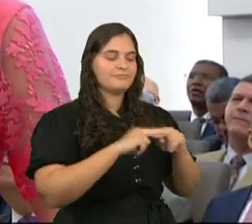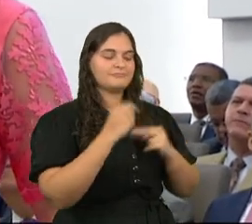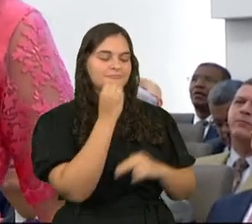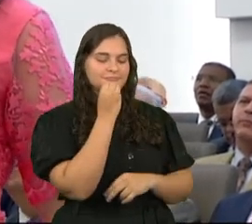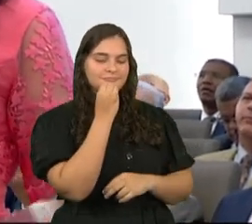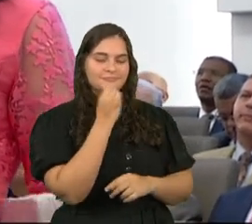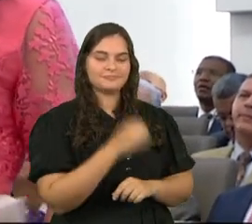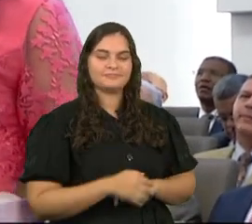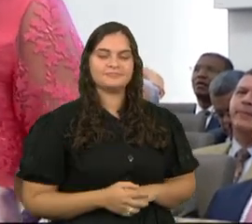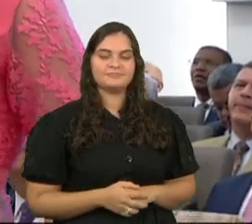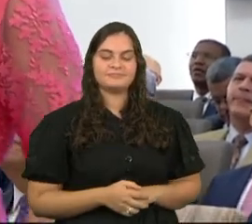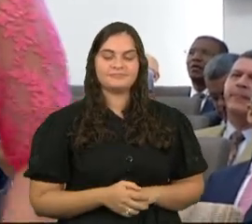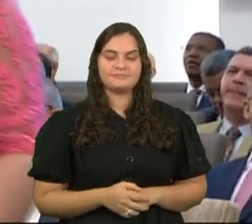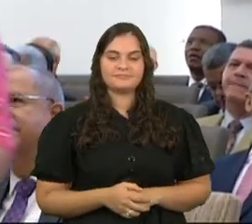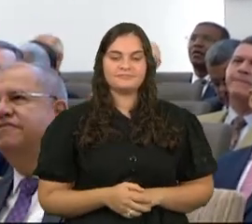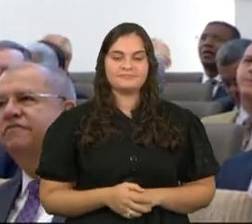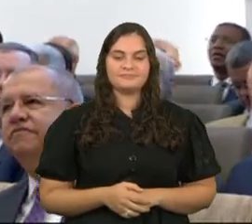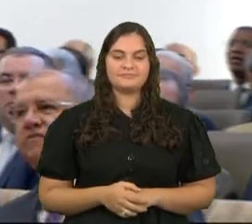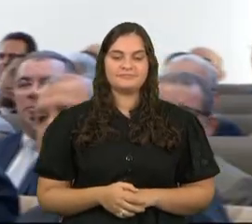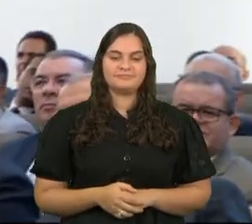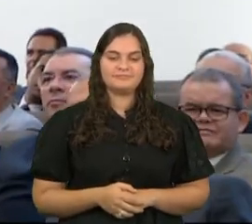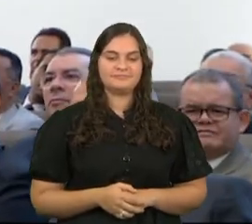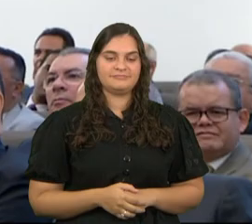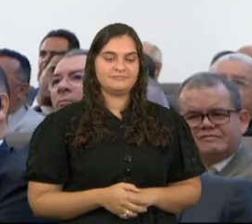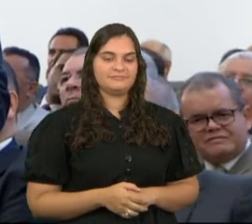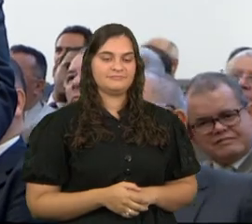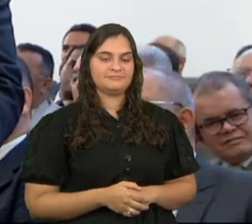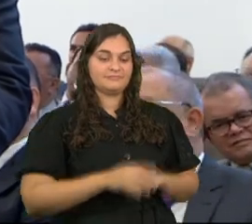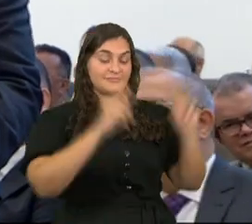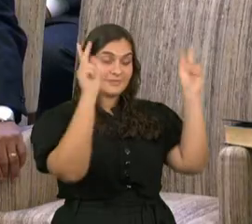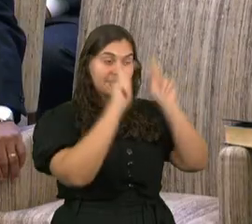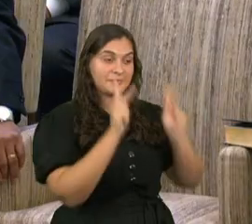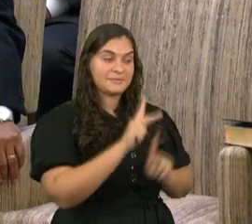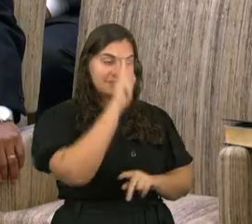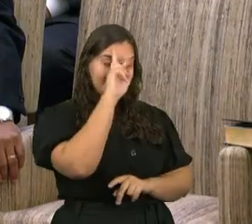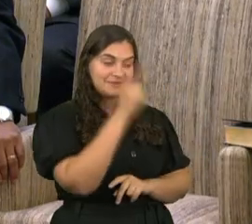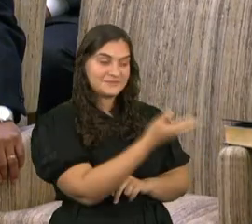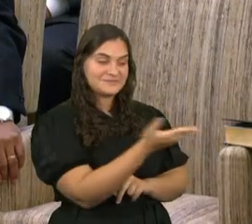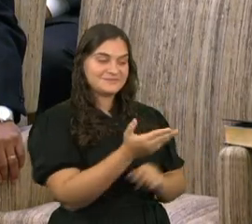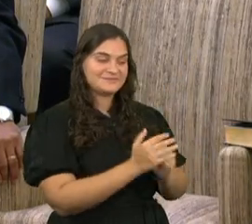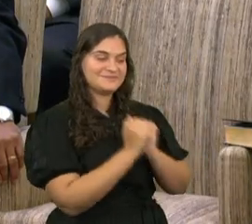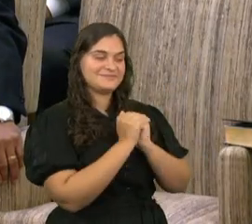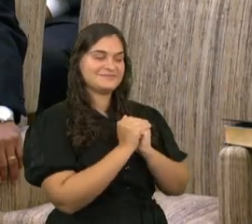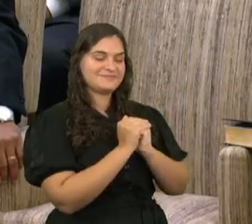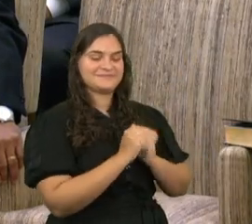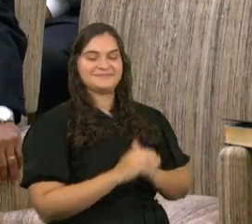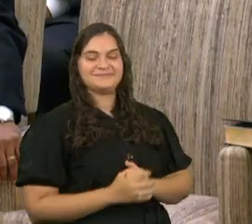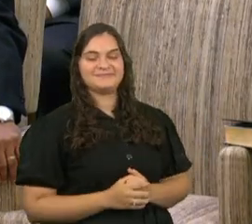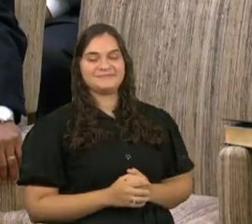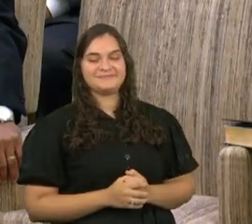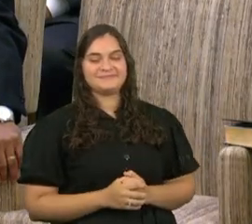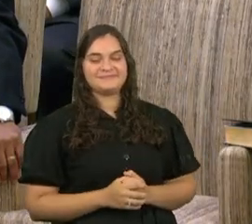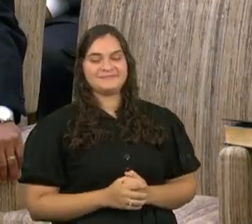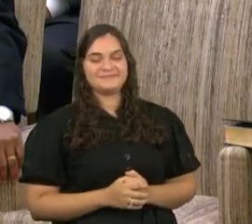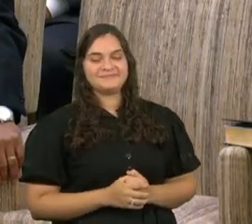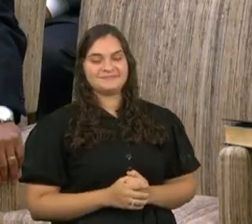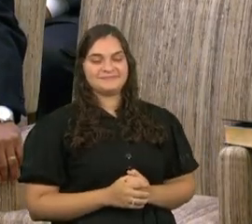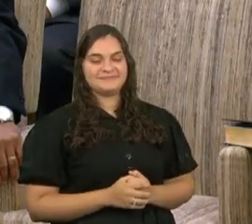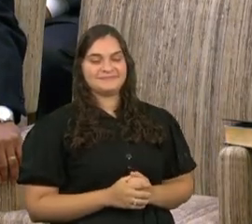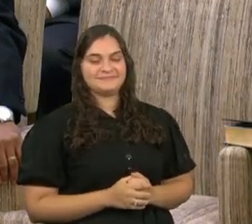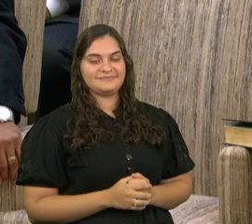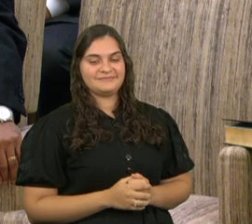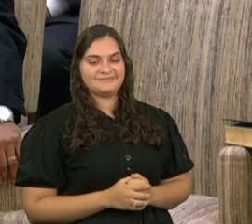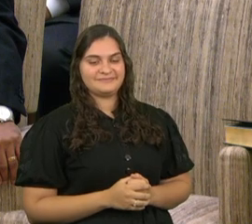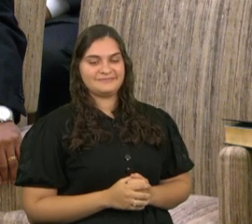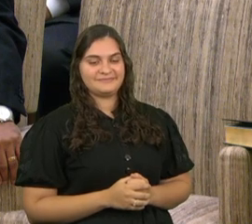oportunidade. Eu quero saudar a igreja com a paz do Senhor. Amém. Eu vou virar